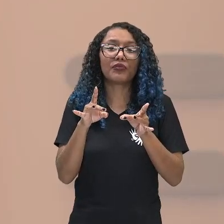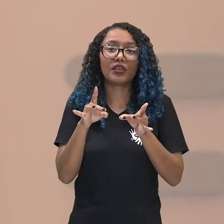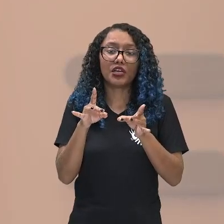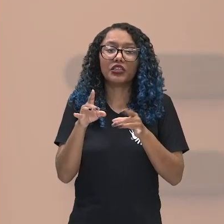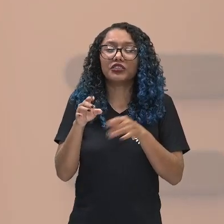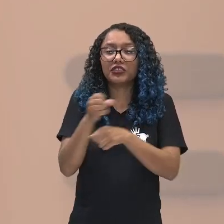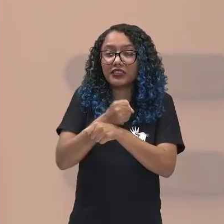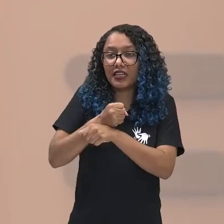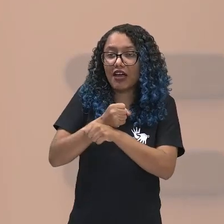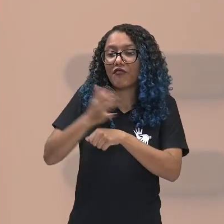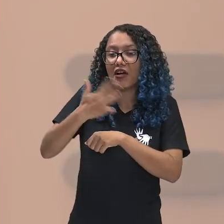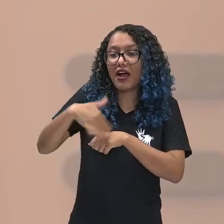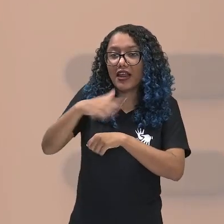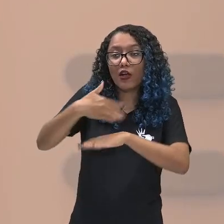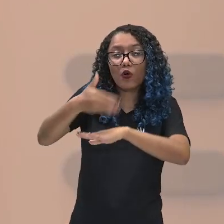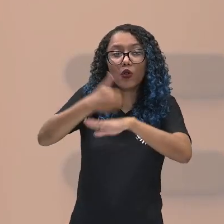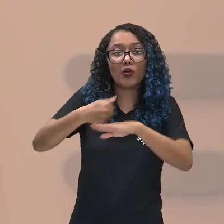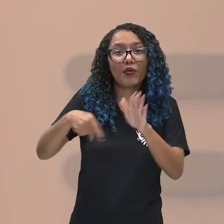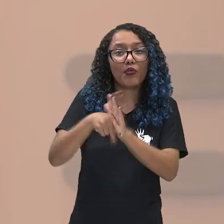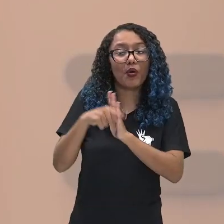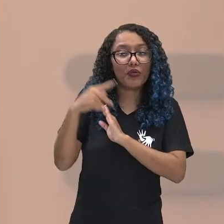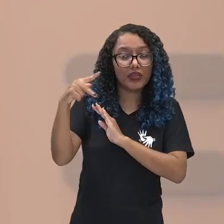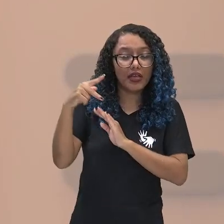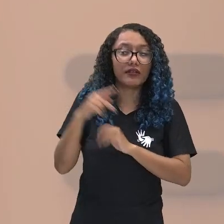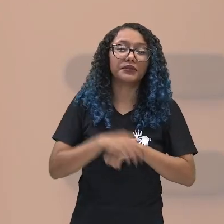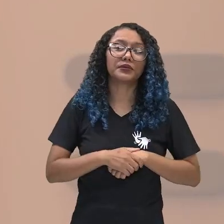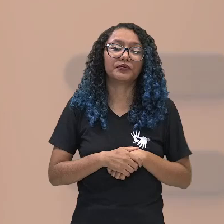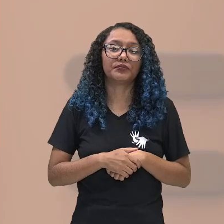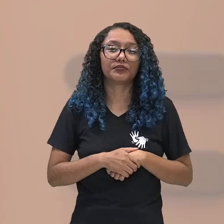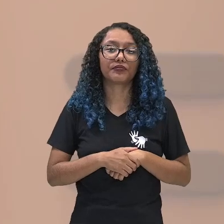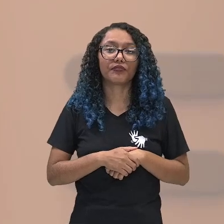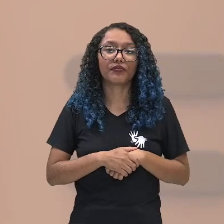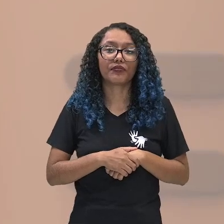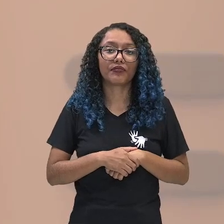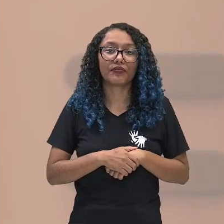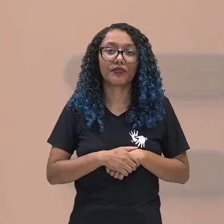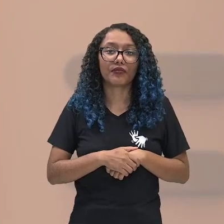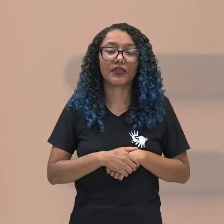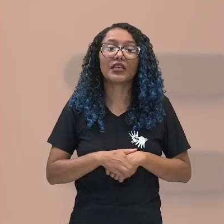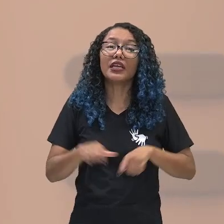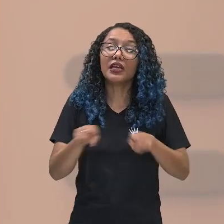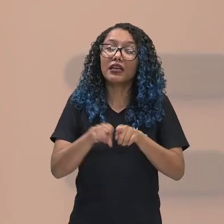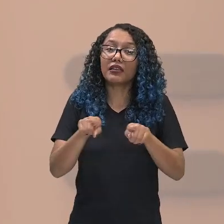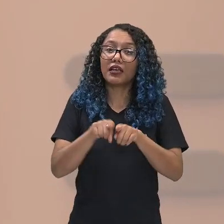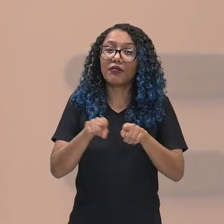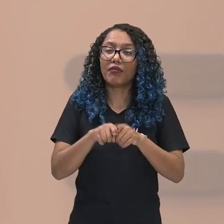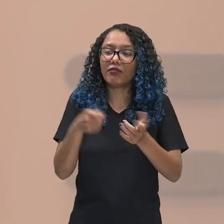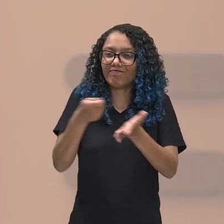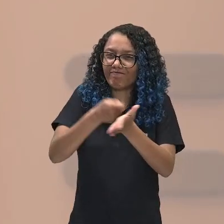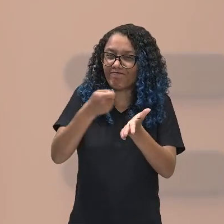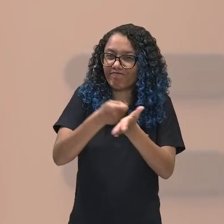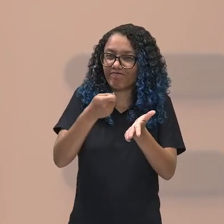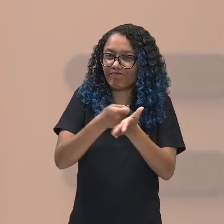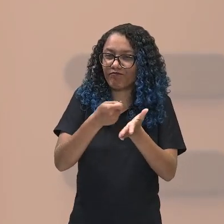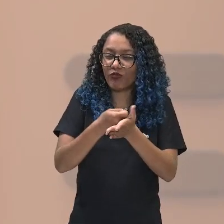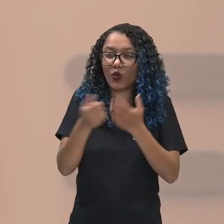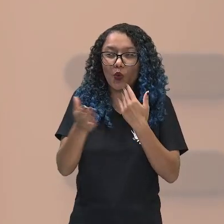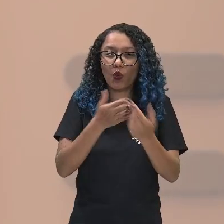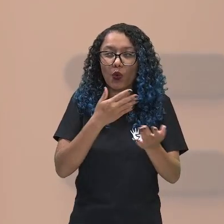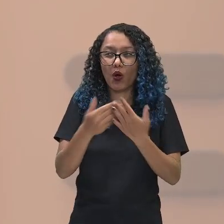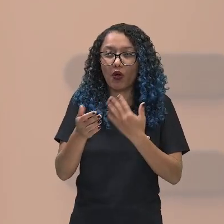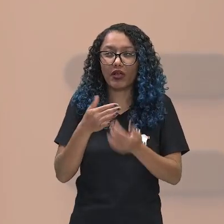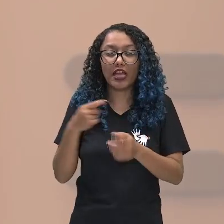coloniais na América e tomou, então, como questão de Estado inglês a repressão a todo e qualquer